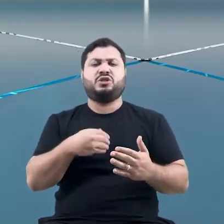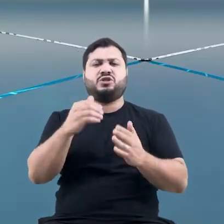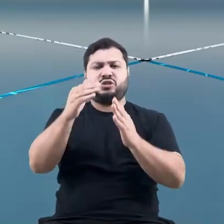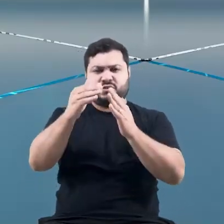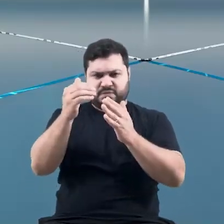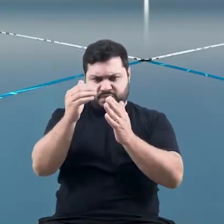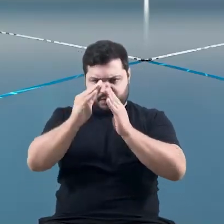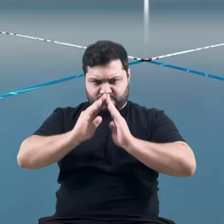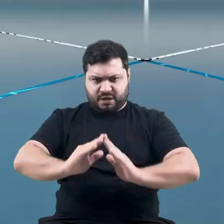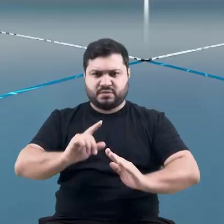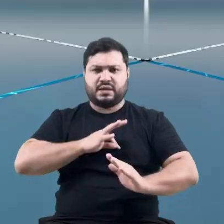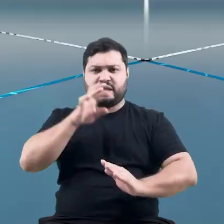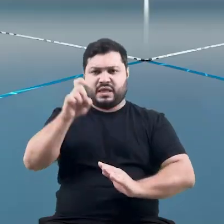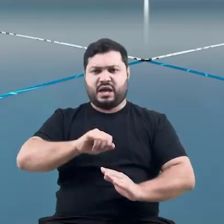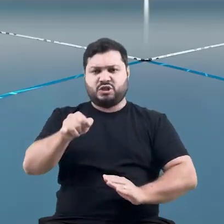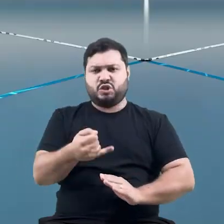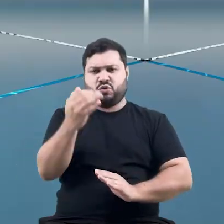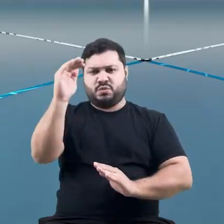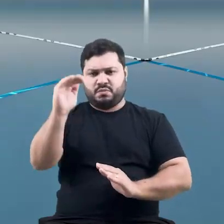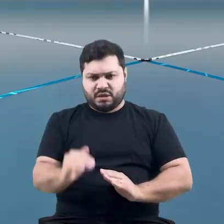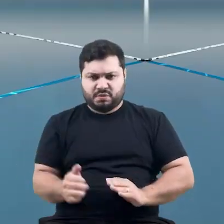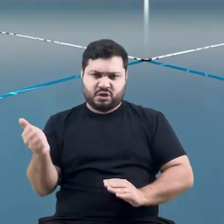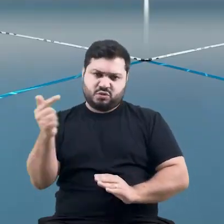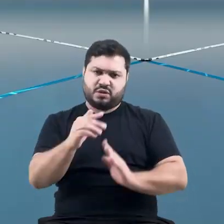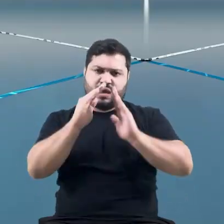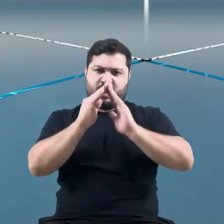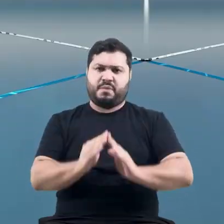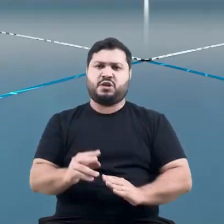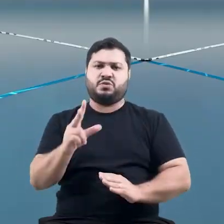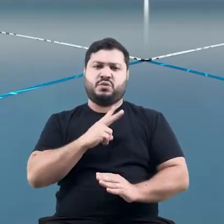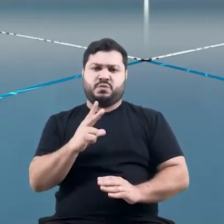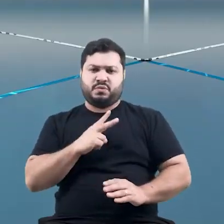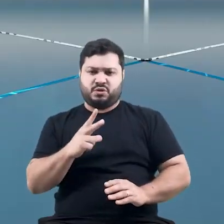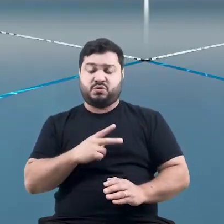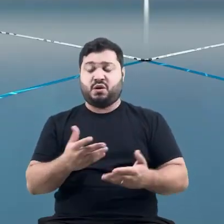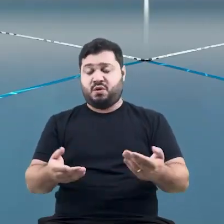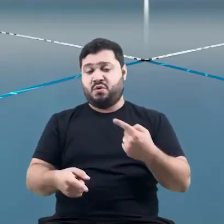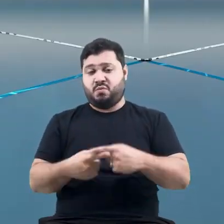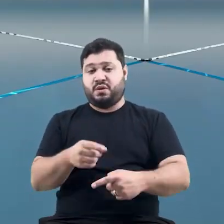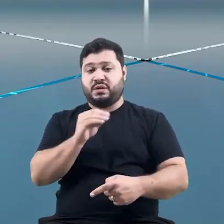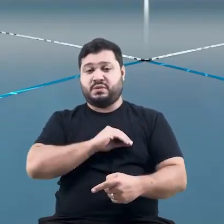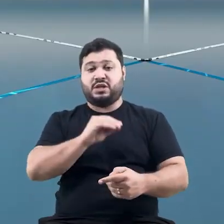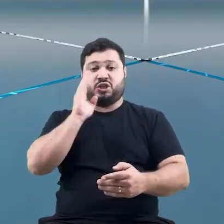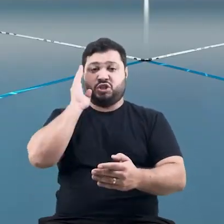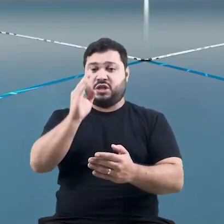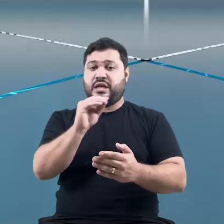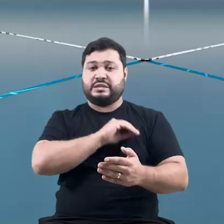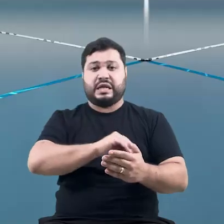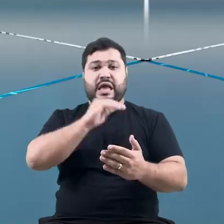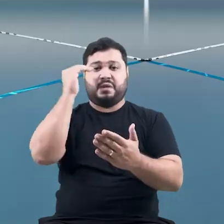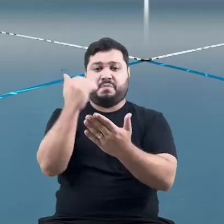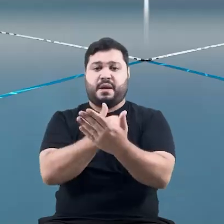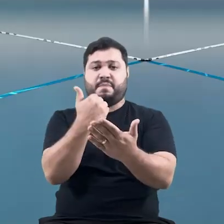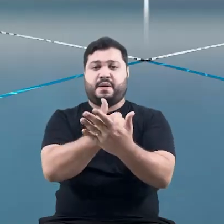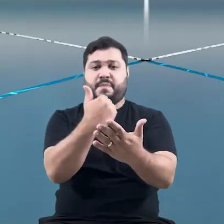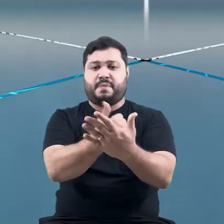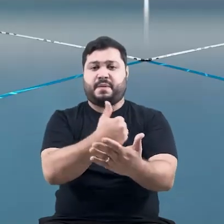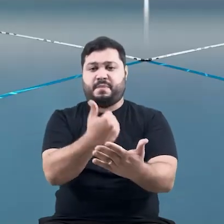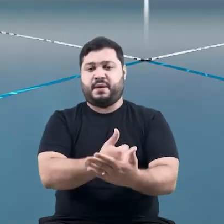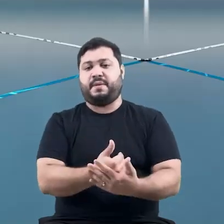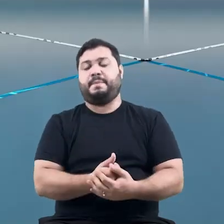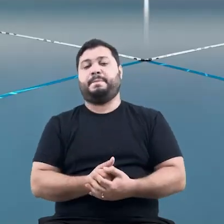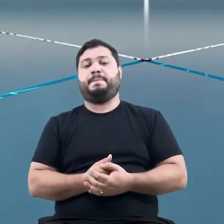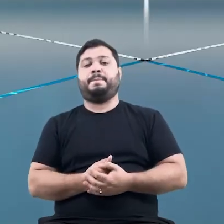de crédito que tem taxas e juros mais baixos que as do empréstimo pessoal, já que as parcelas são descontadas direto da